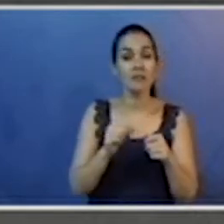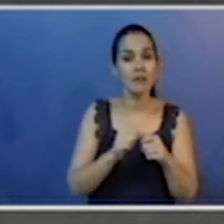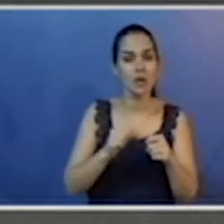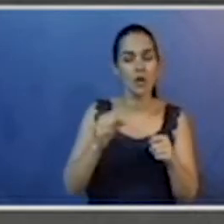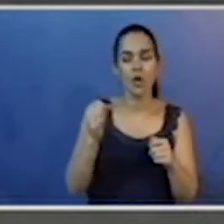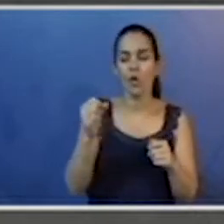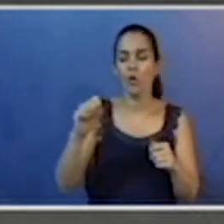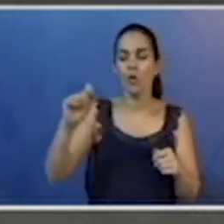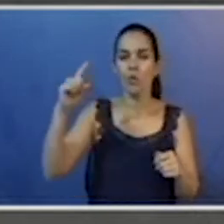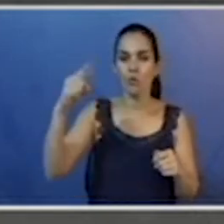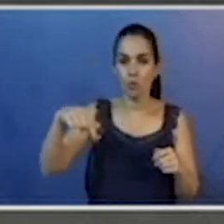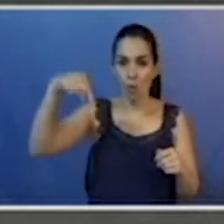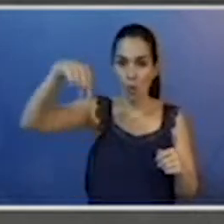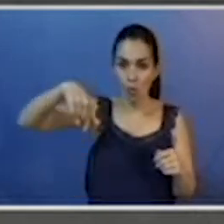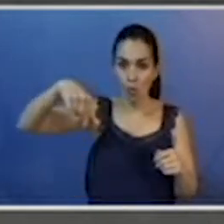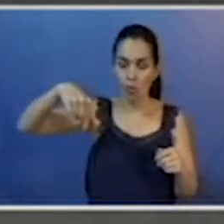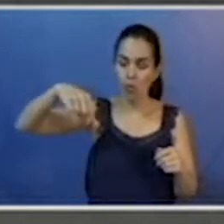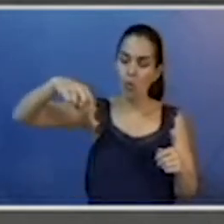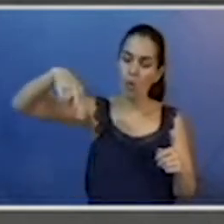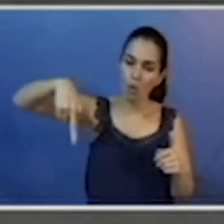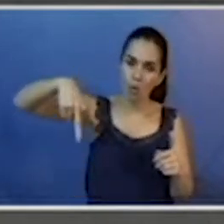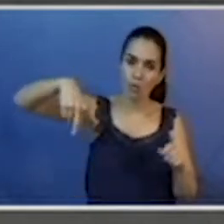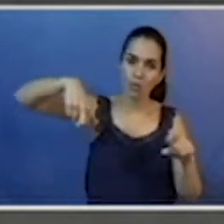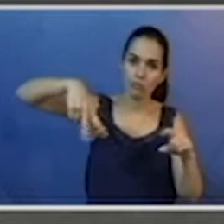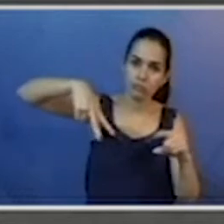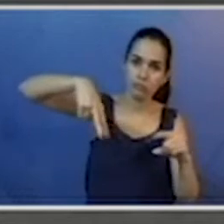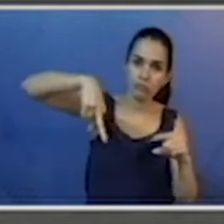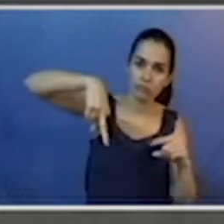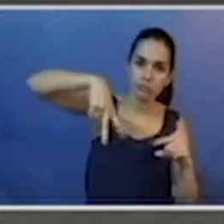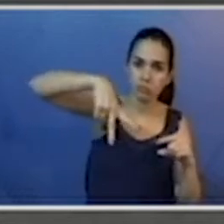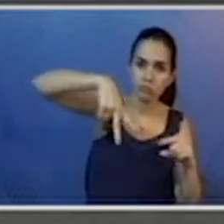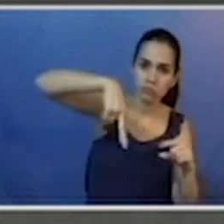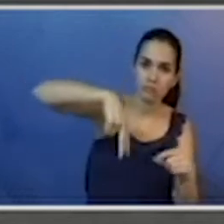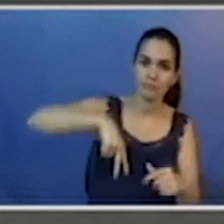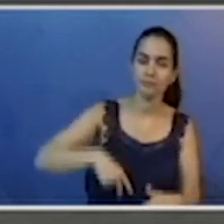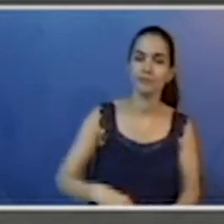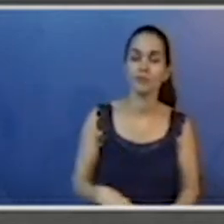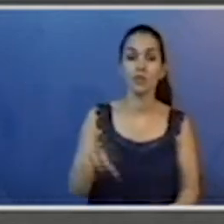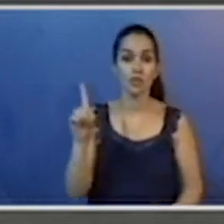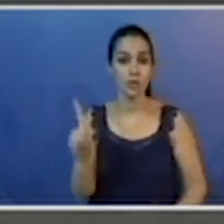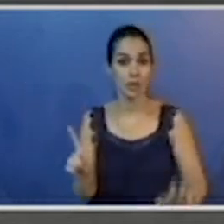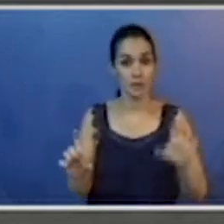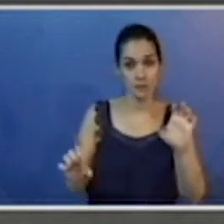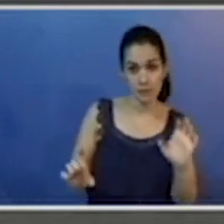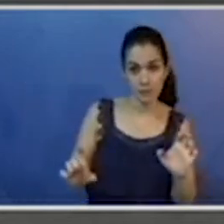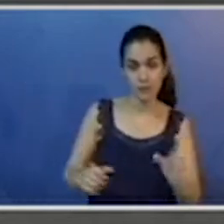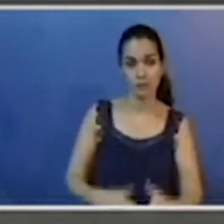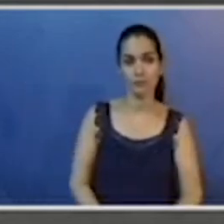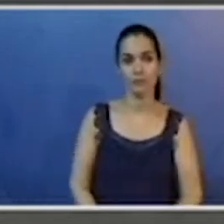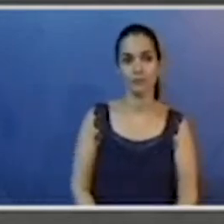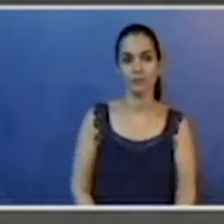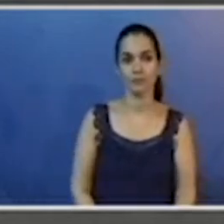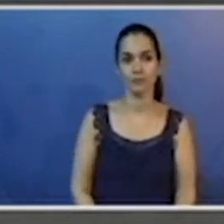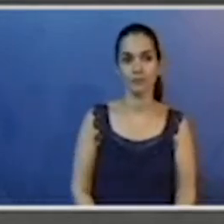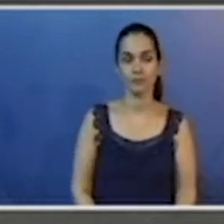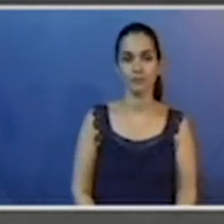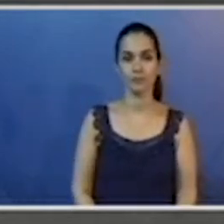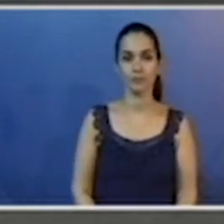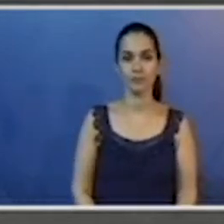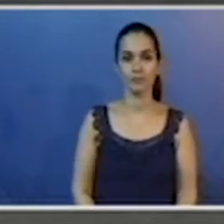eu não posso repetir dá uma hora direito e outro esquerdo ó comecei com direito puxei com esquerdo